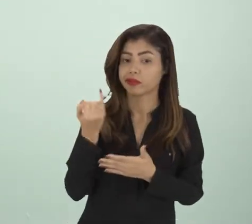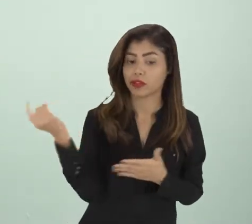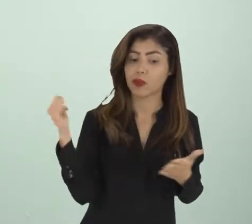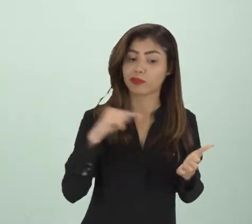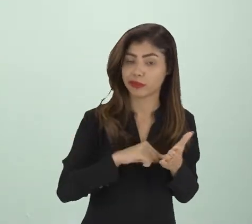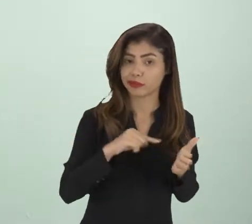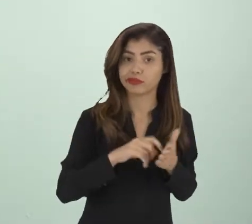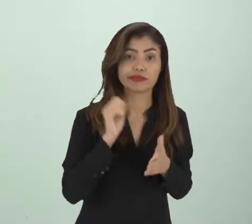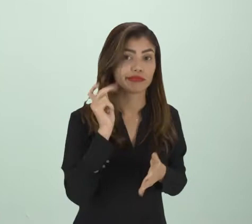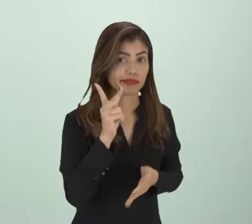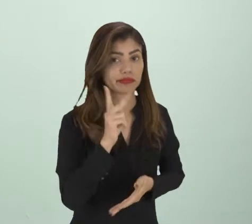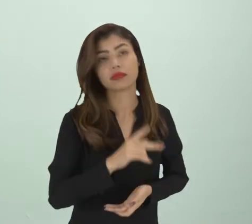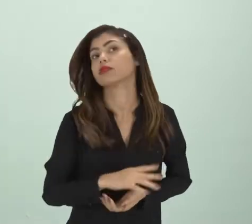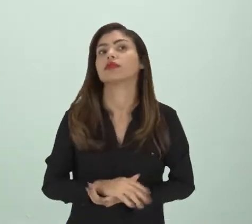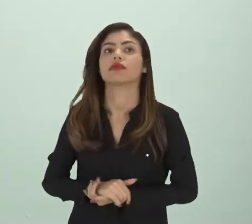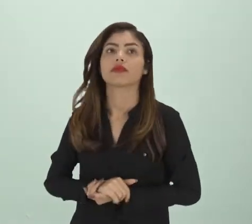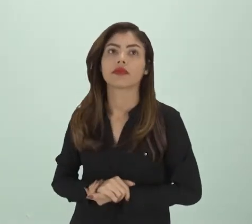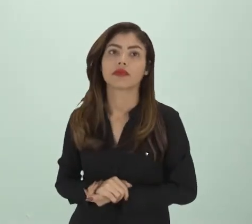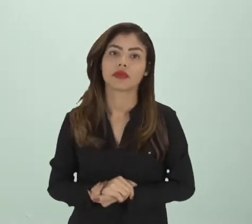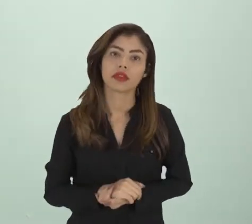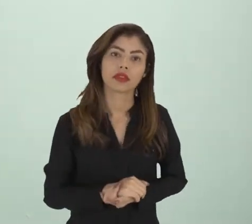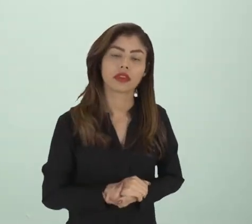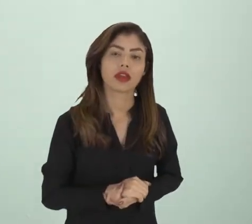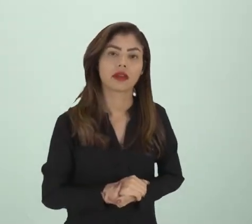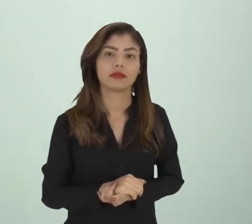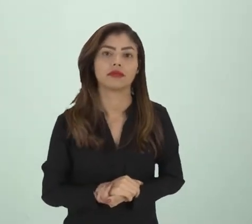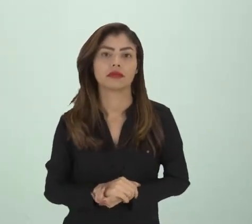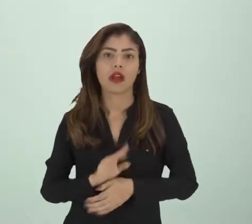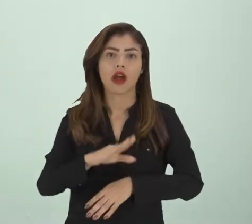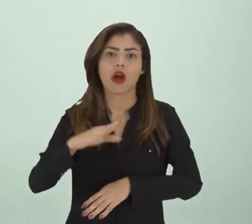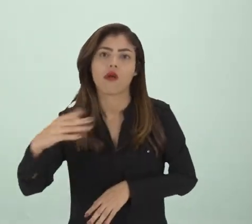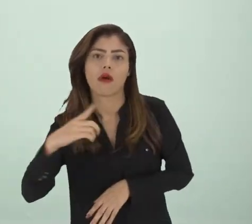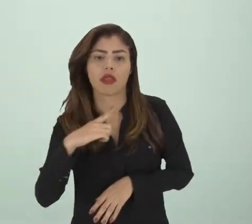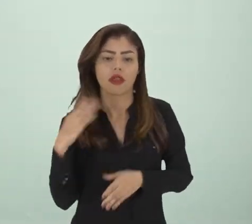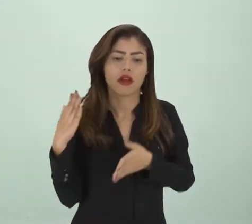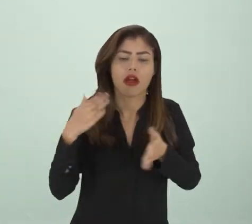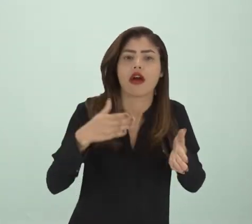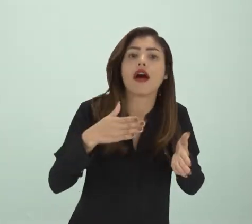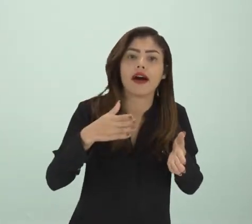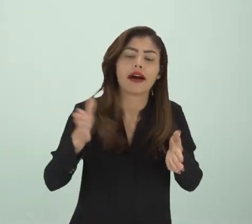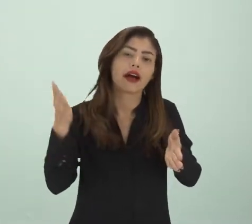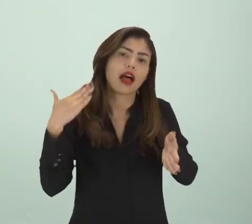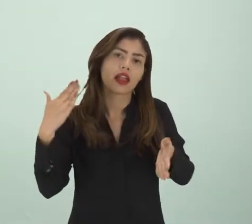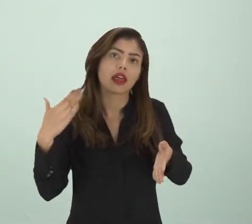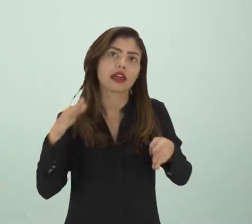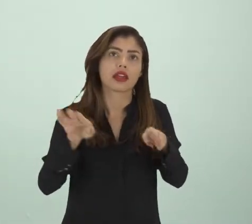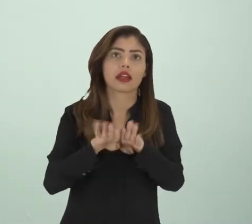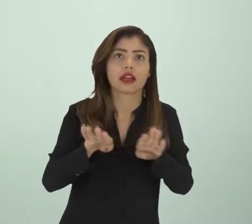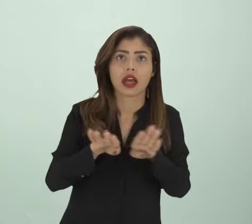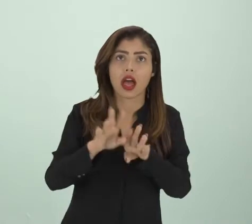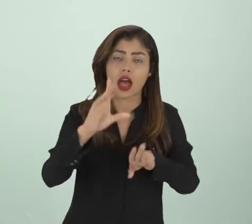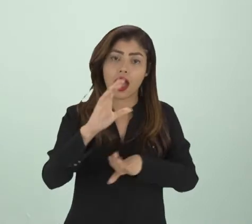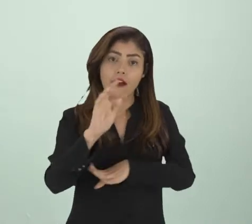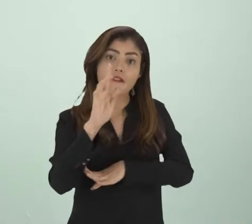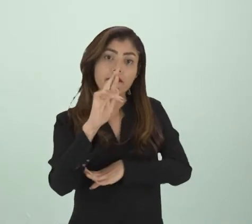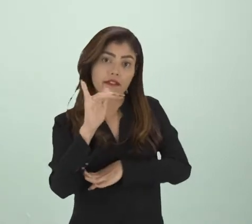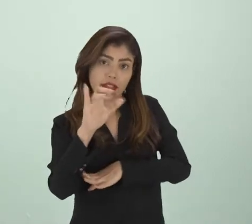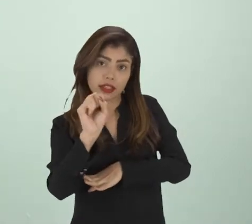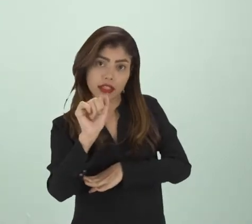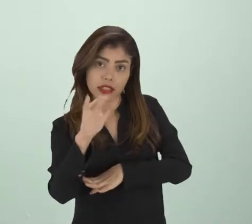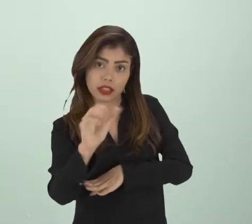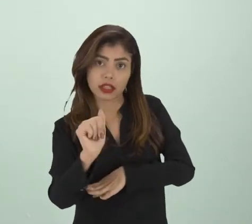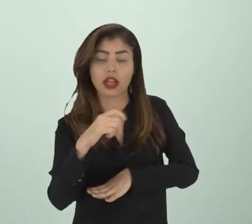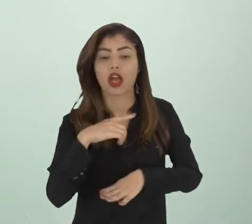algum apontamento, tá ok? Então, pessoal, quando nós nos referimos ao calor como uma grandeza